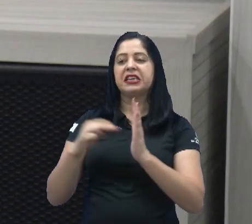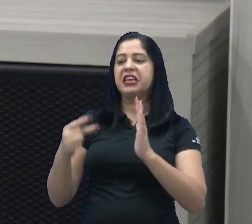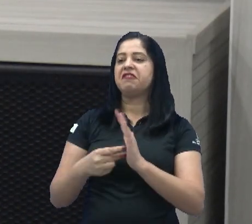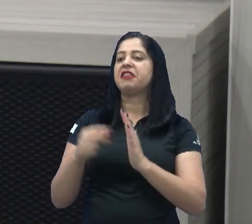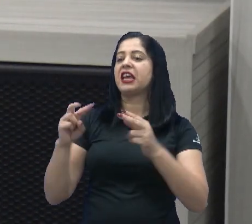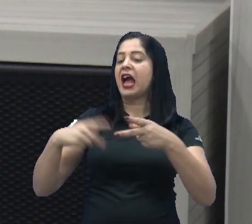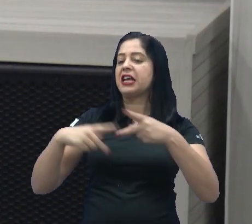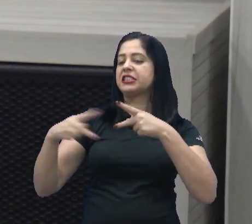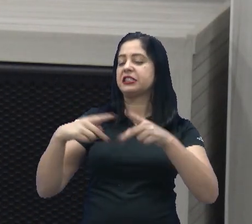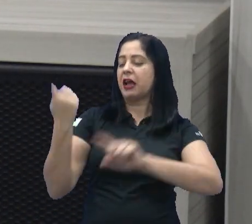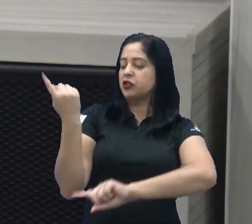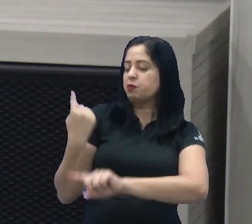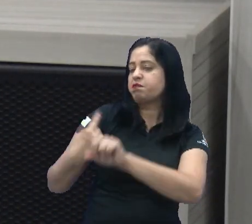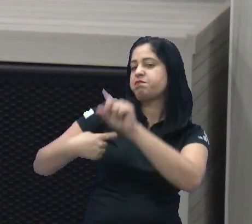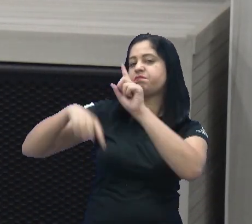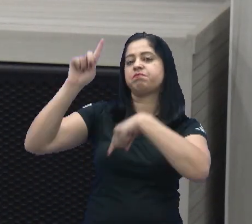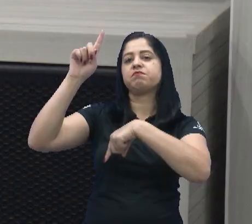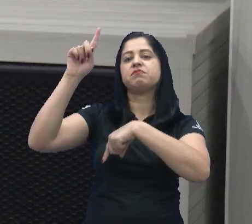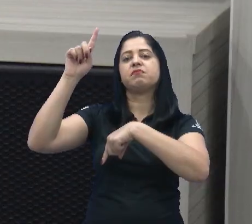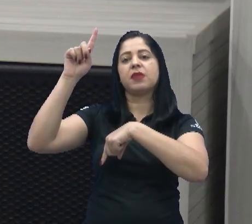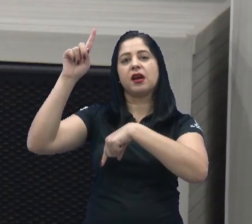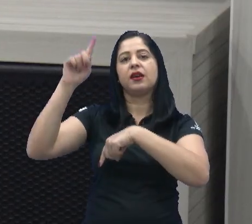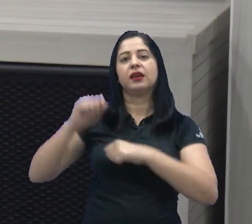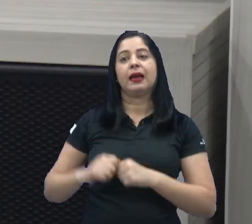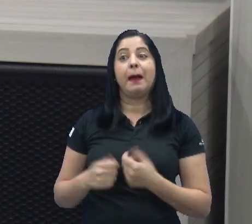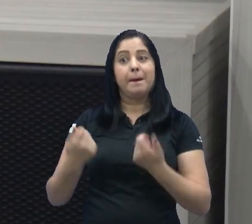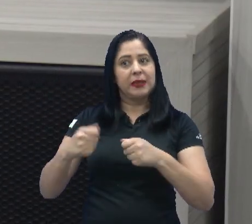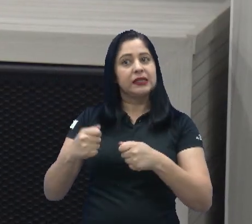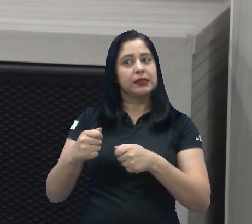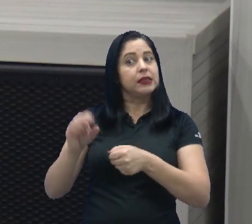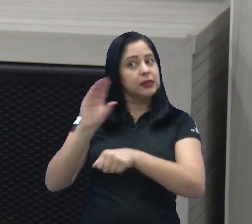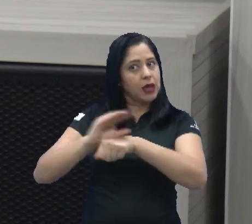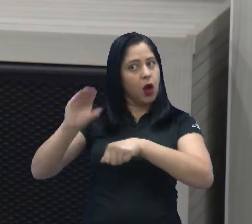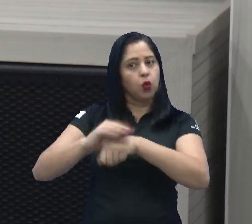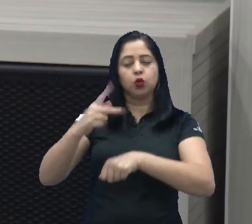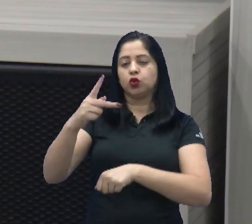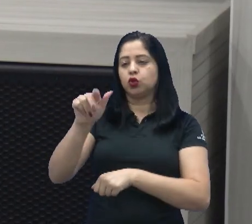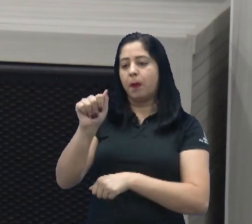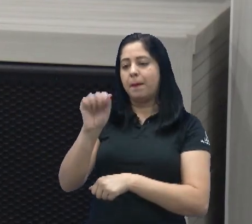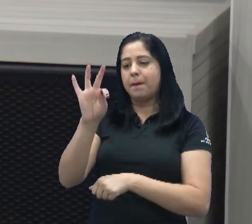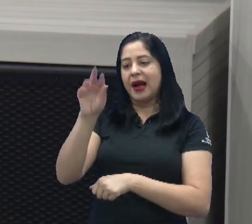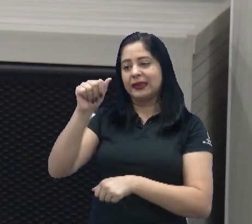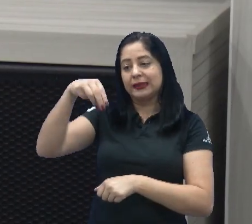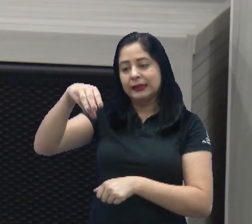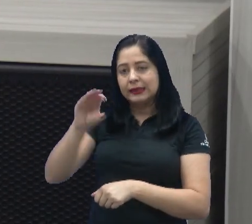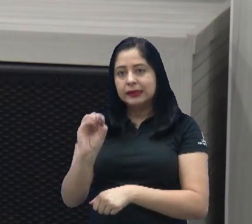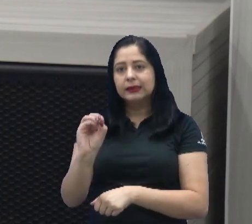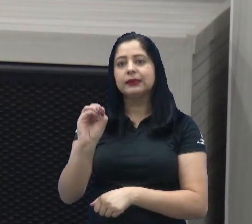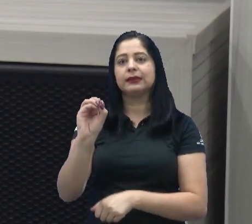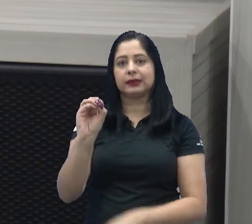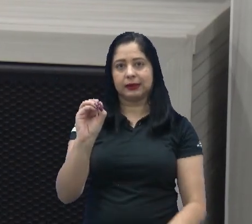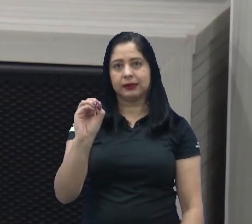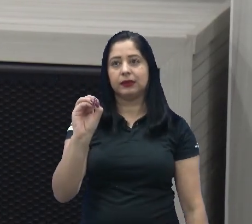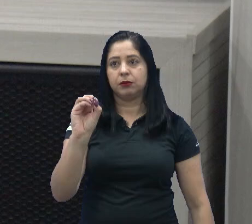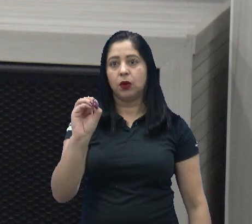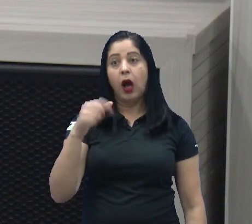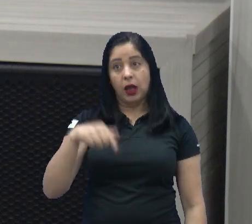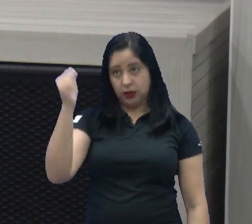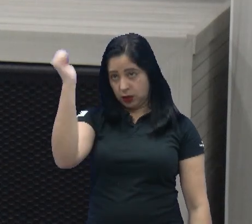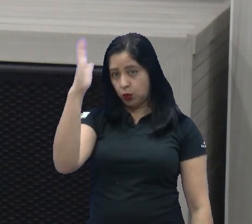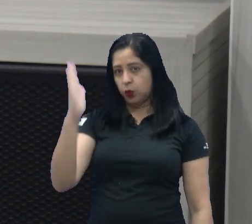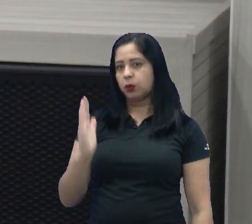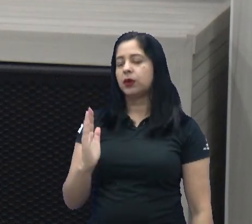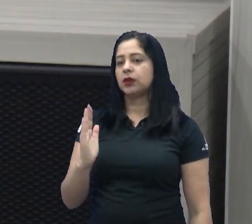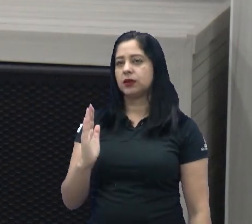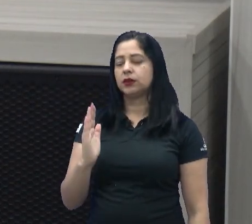os outros guardas também possam fazer o curso de Patambo, que é a excelência dos guardas municipais no Brasil, inclusive. E